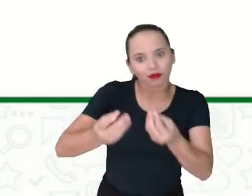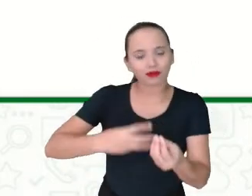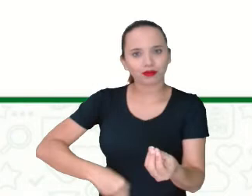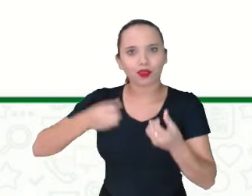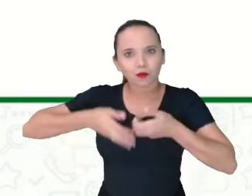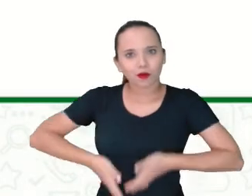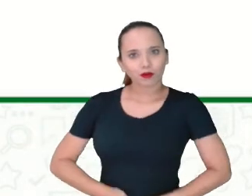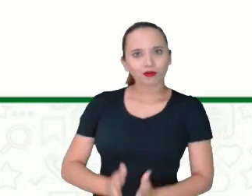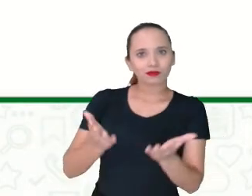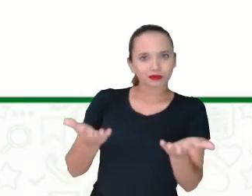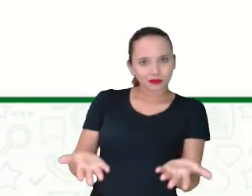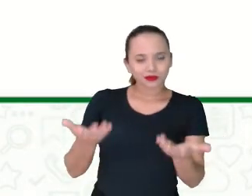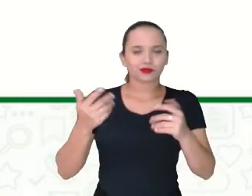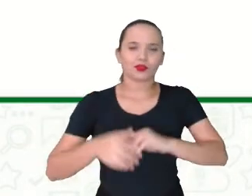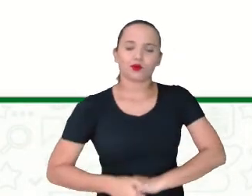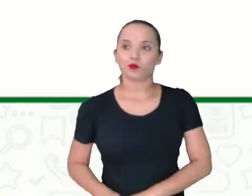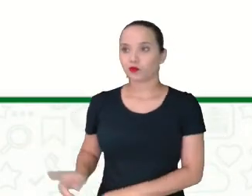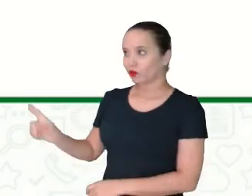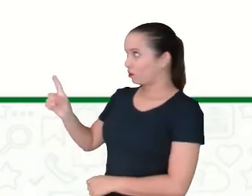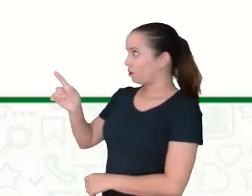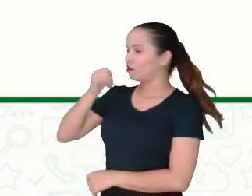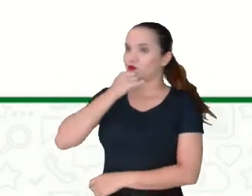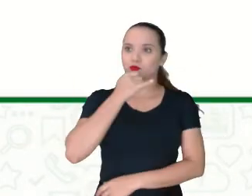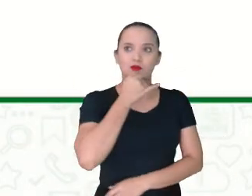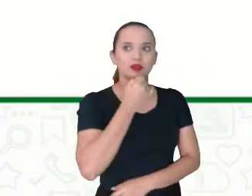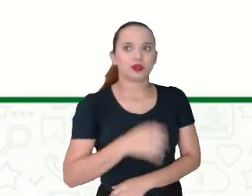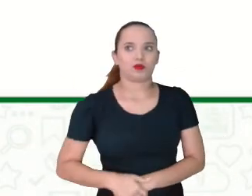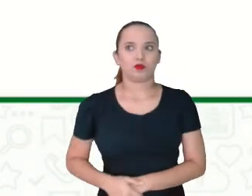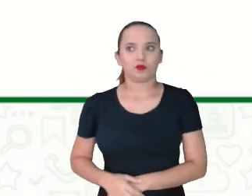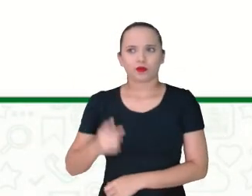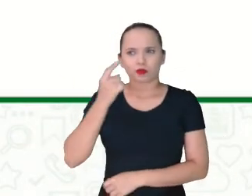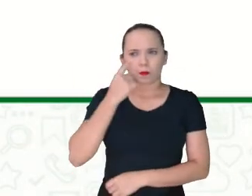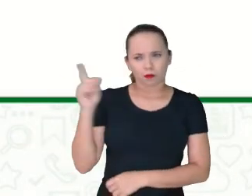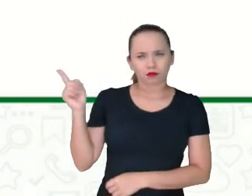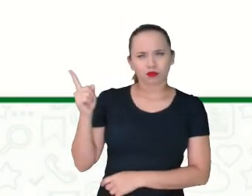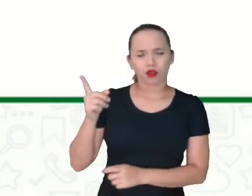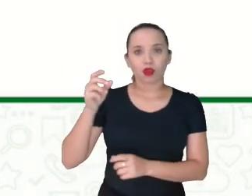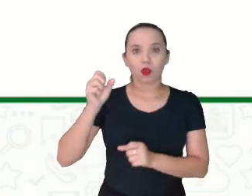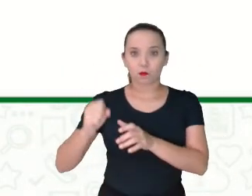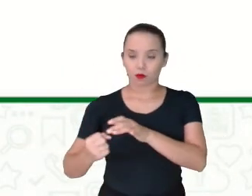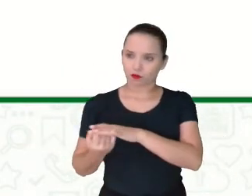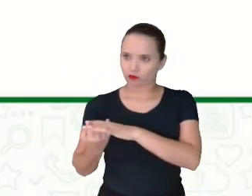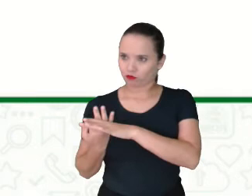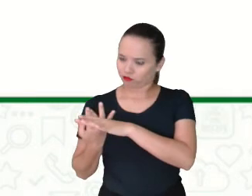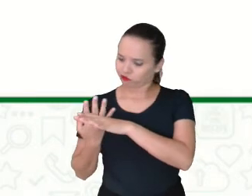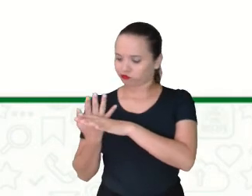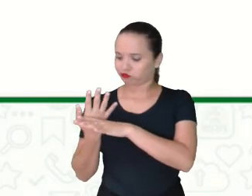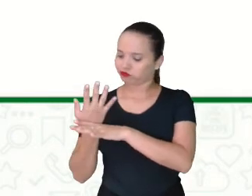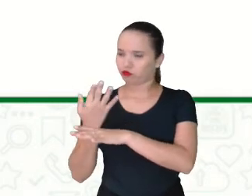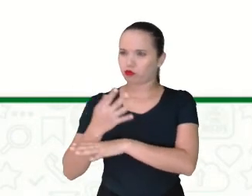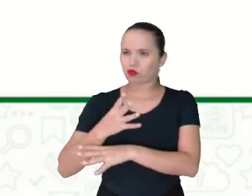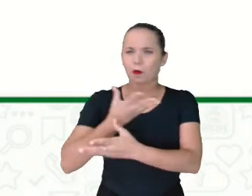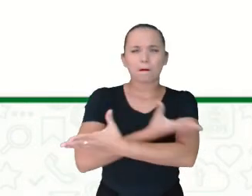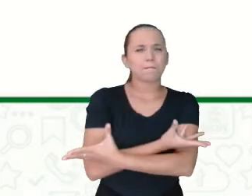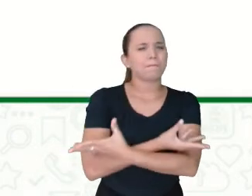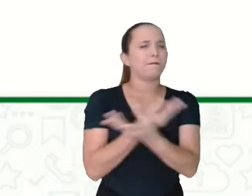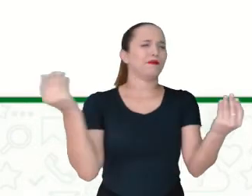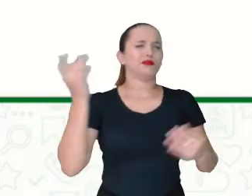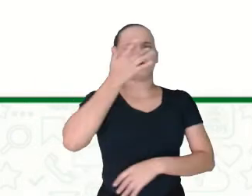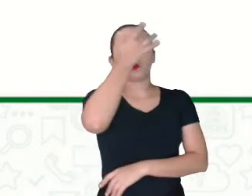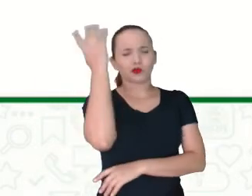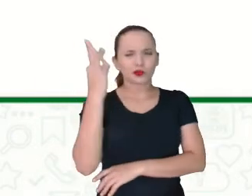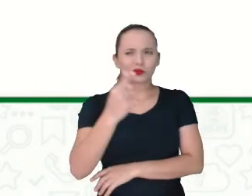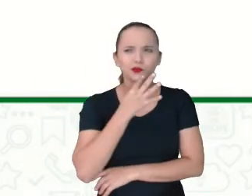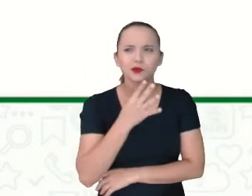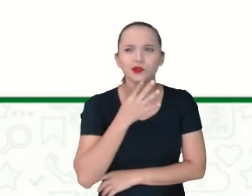aí da assexuada, eu trouxe esse exemplo para vocês. Tá vendo essa plantinha aí? Um monte de gente conhece, um monte de gente tem em